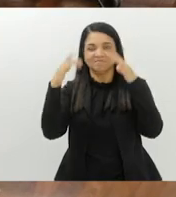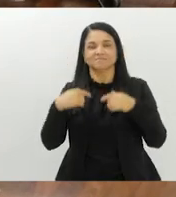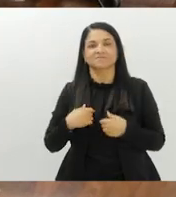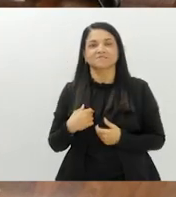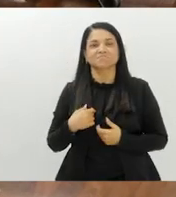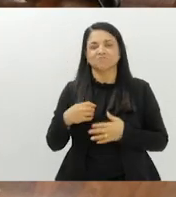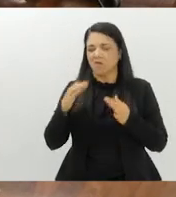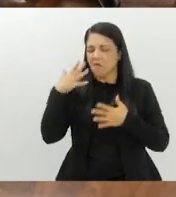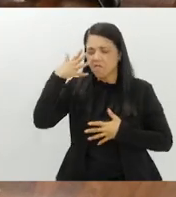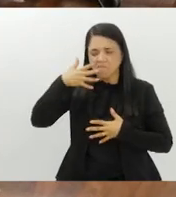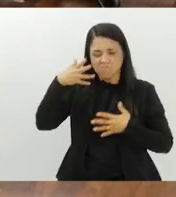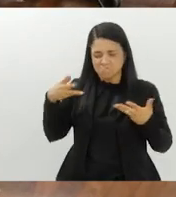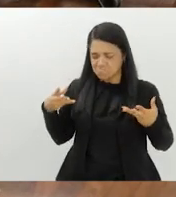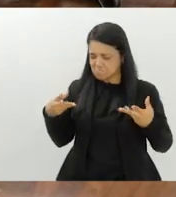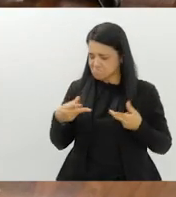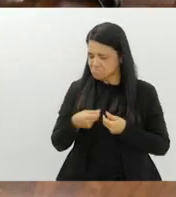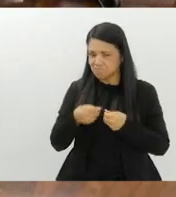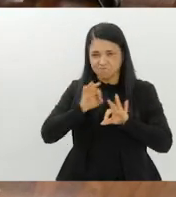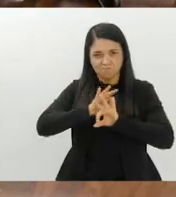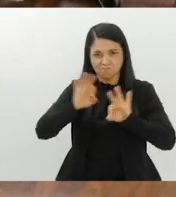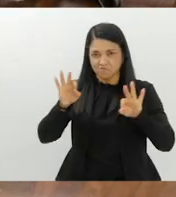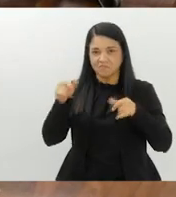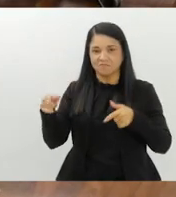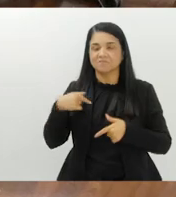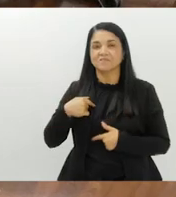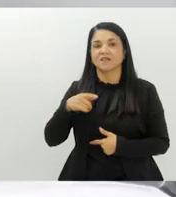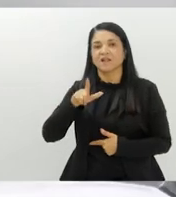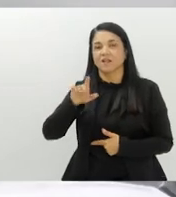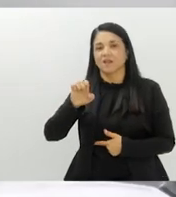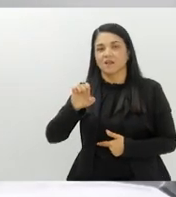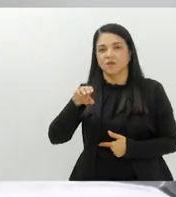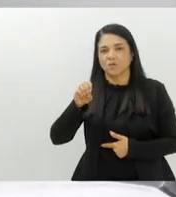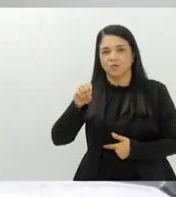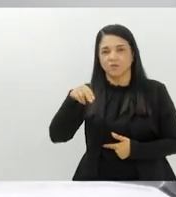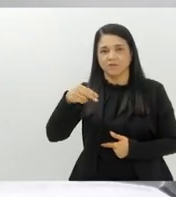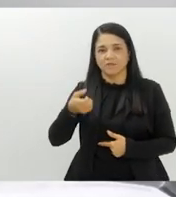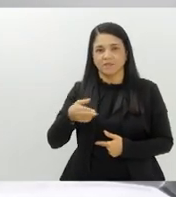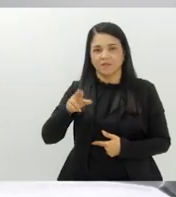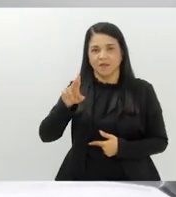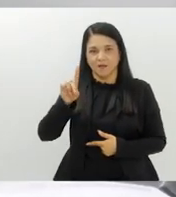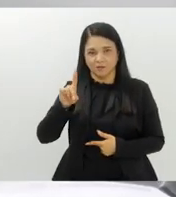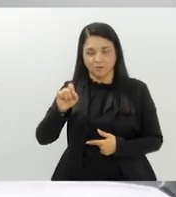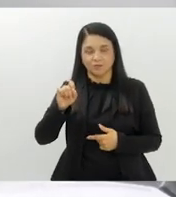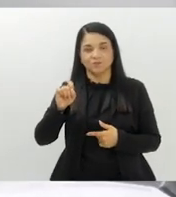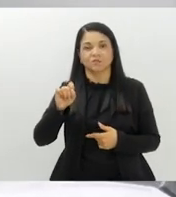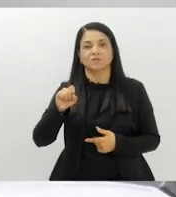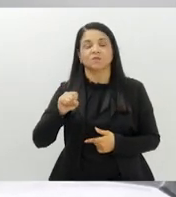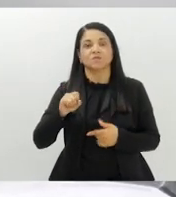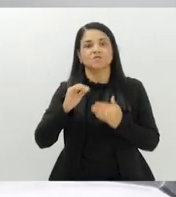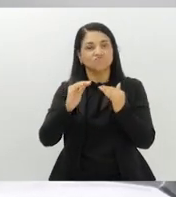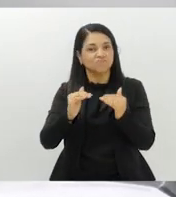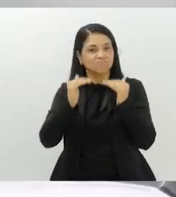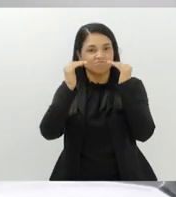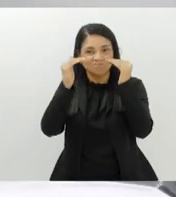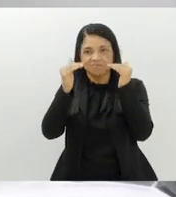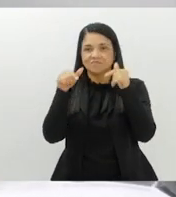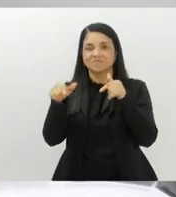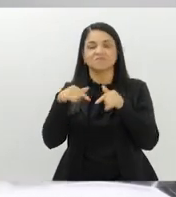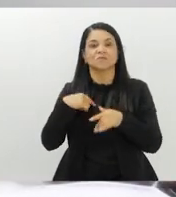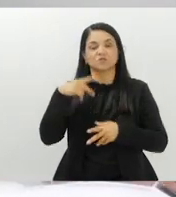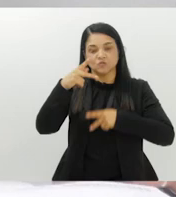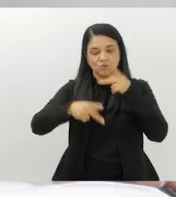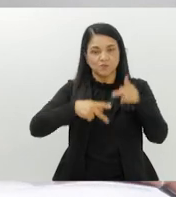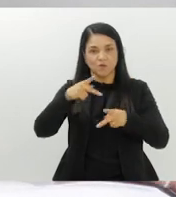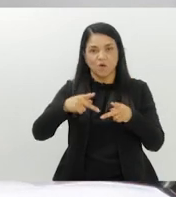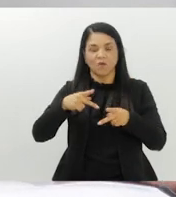Ótima fala. Leonardo Matos, superintendente, gerência dos povos tradicionais da prefeitura.